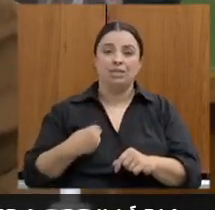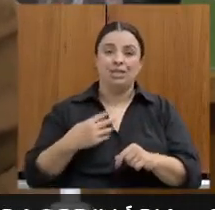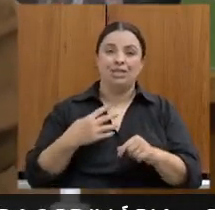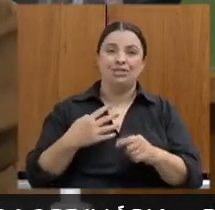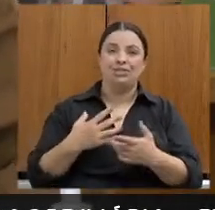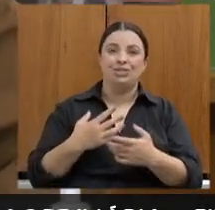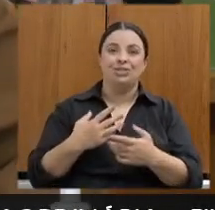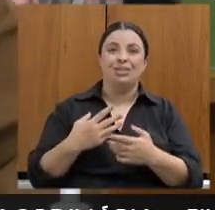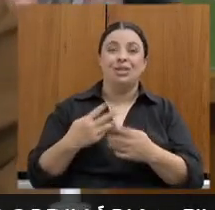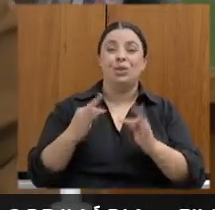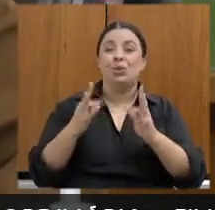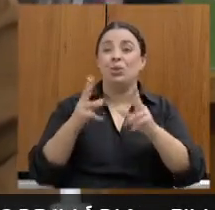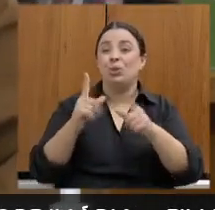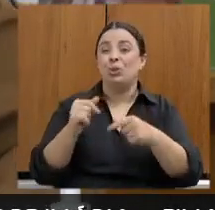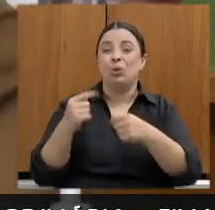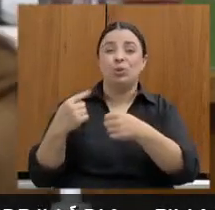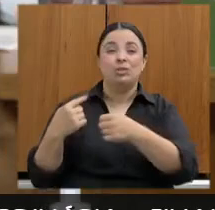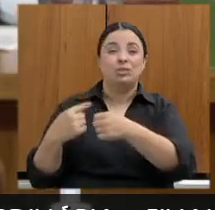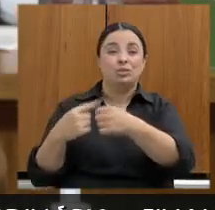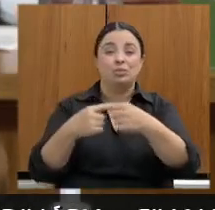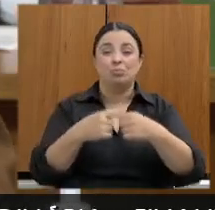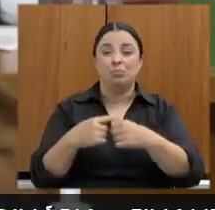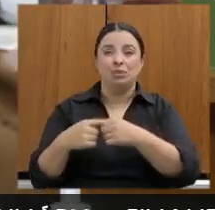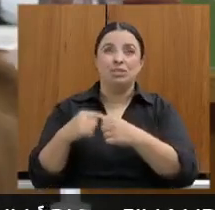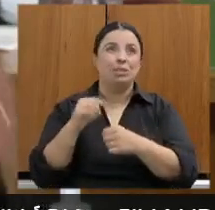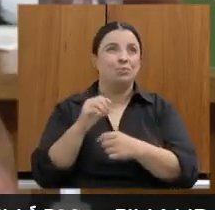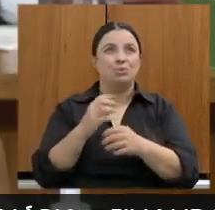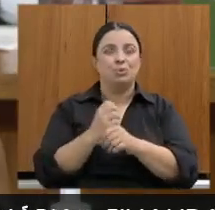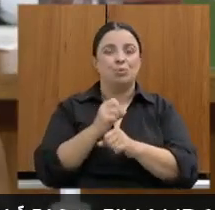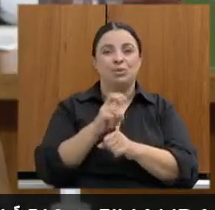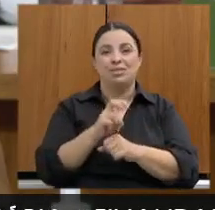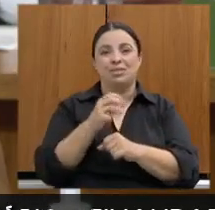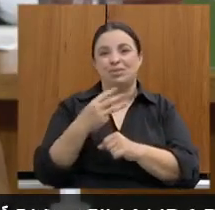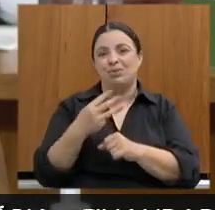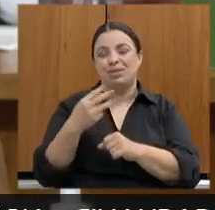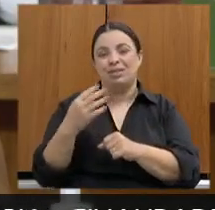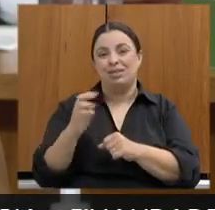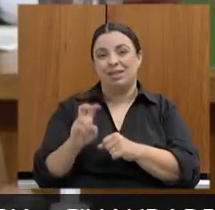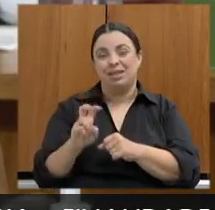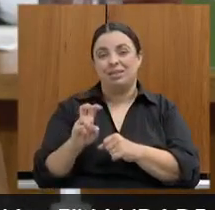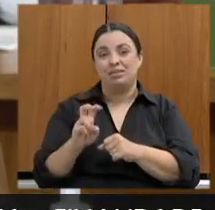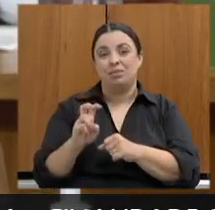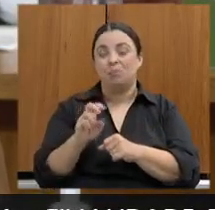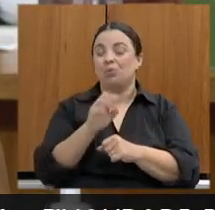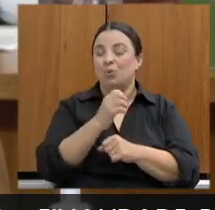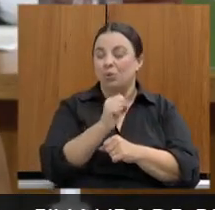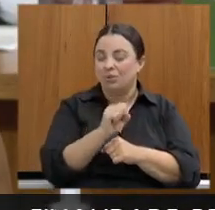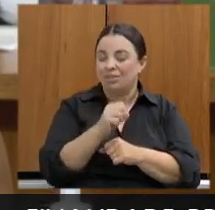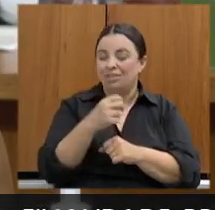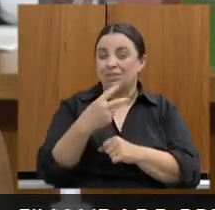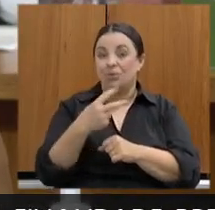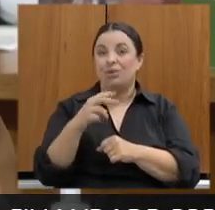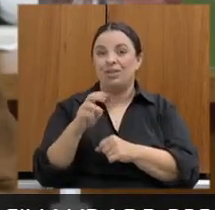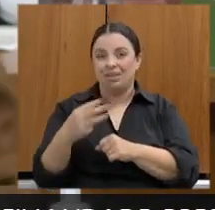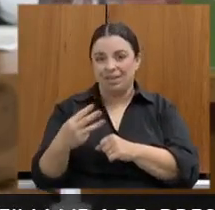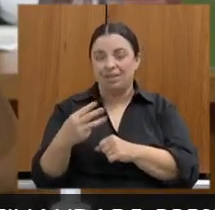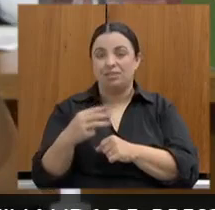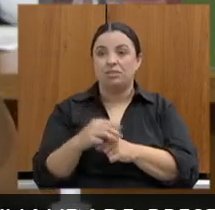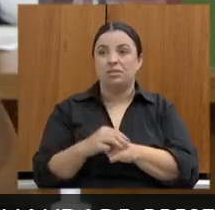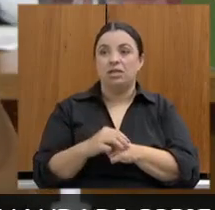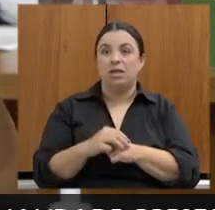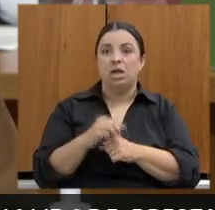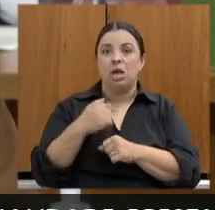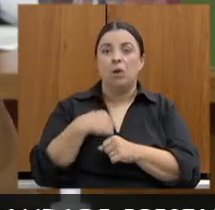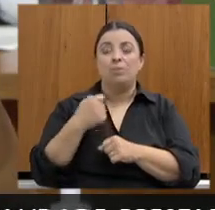municípios mais 260 distrito aí eu tenho que ir para uma delegacia mais próxima então realmente é complexo deputado na hora que